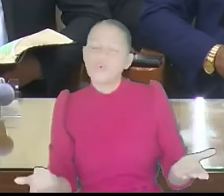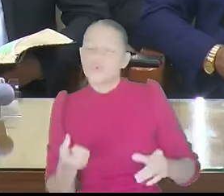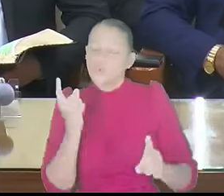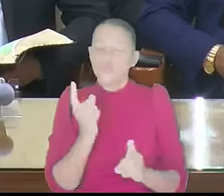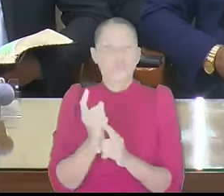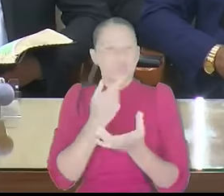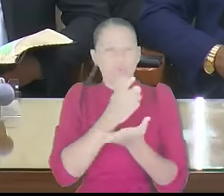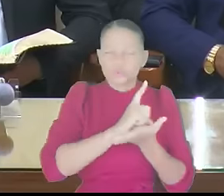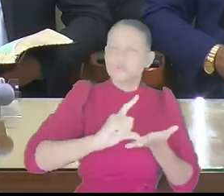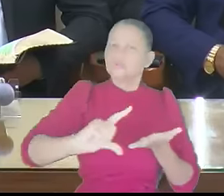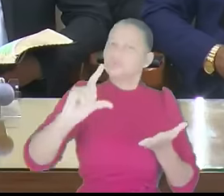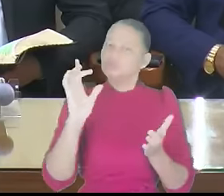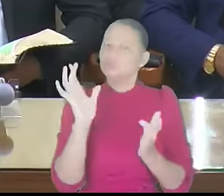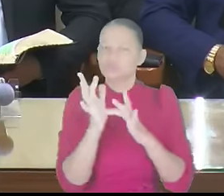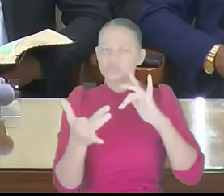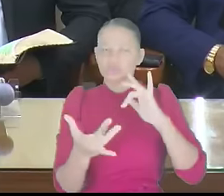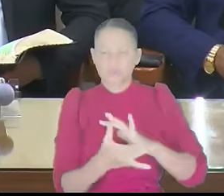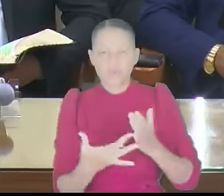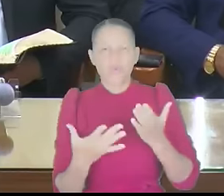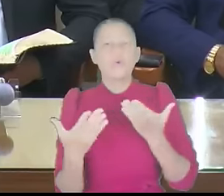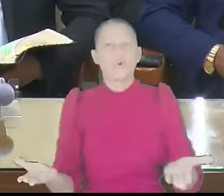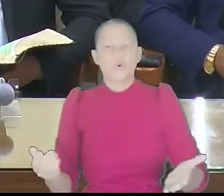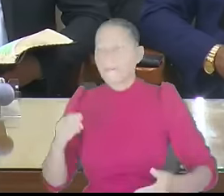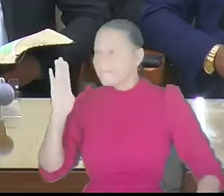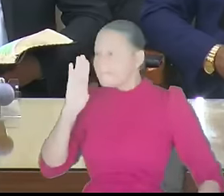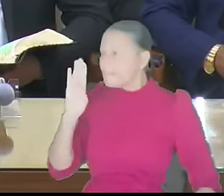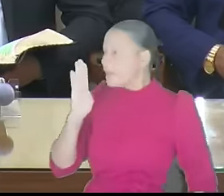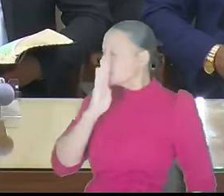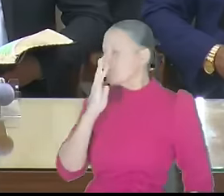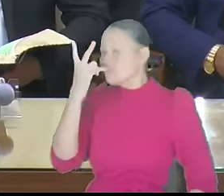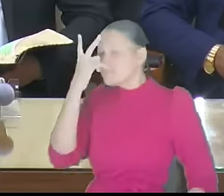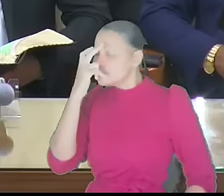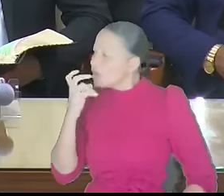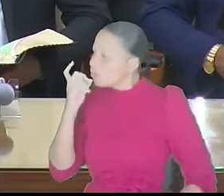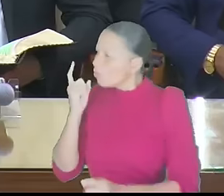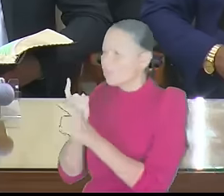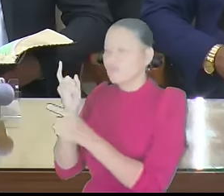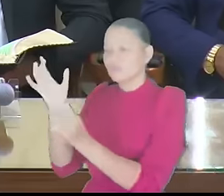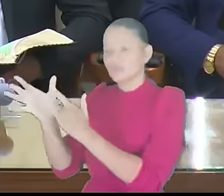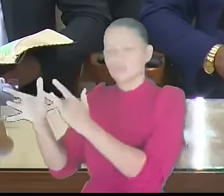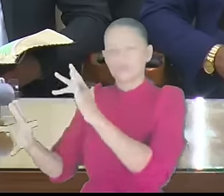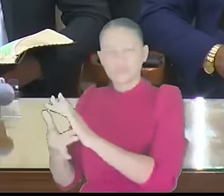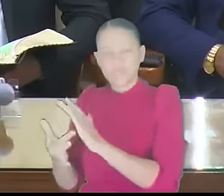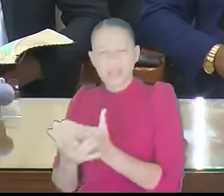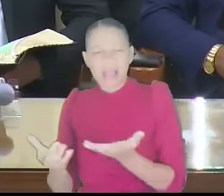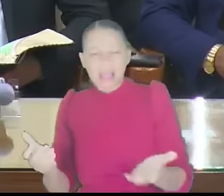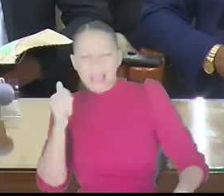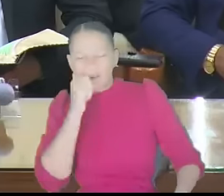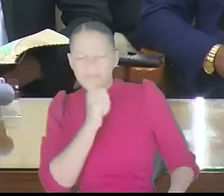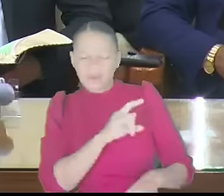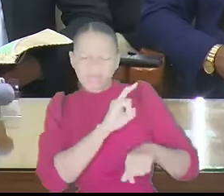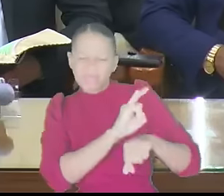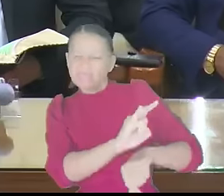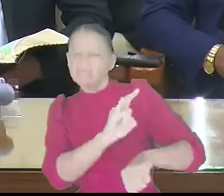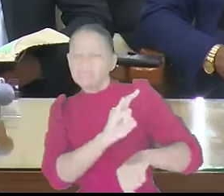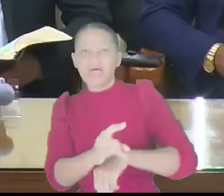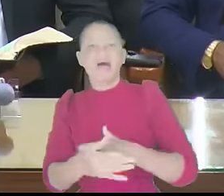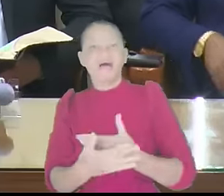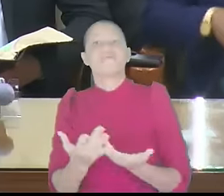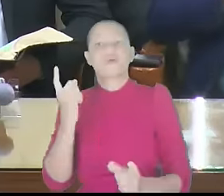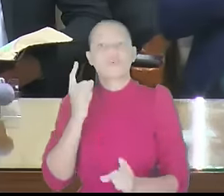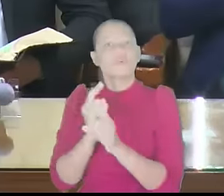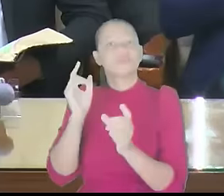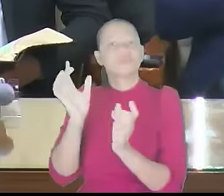Jesus. O encontro de Bartimeu com Jesus. O encontro da mulher adúltera com Jesus. O encontro